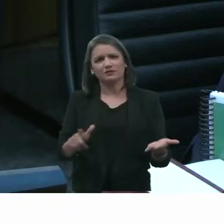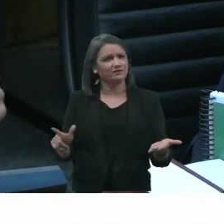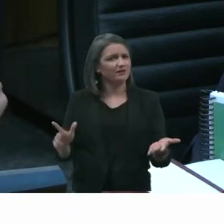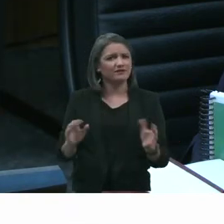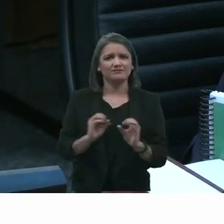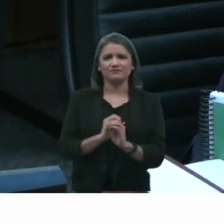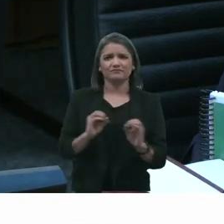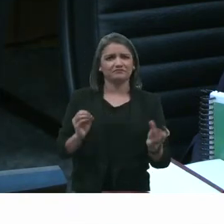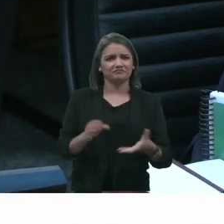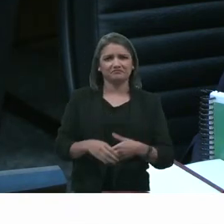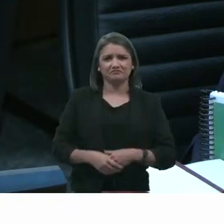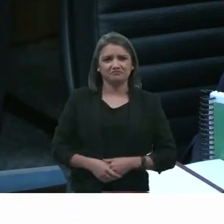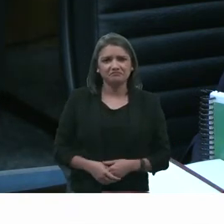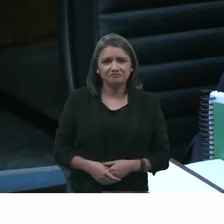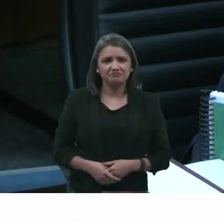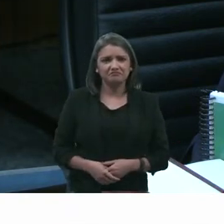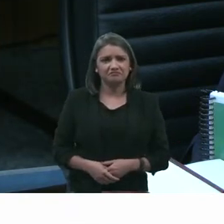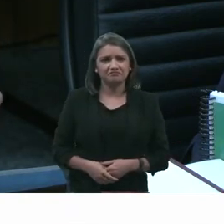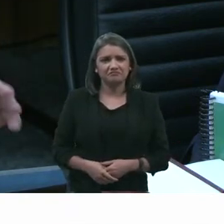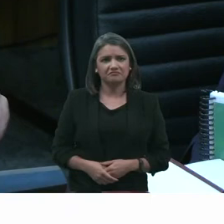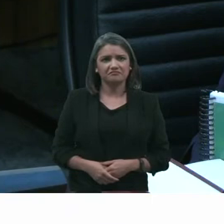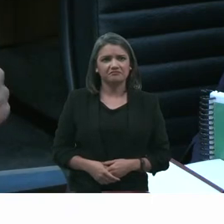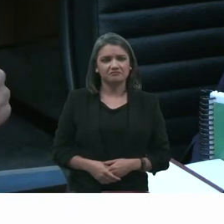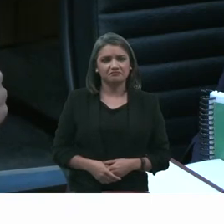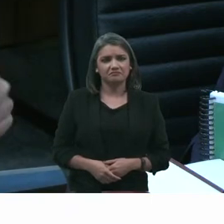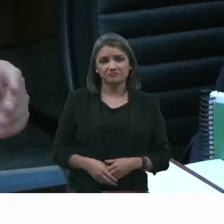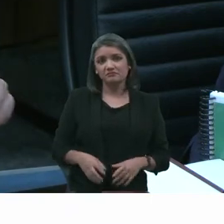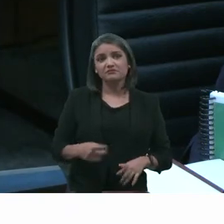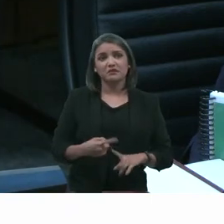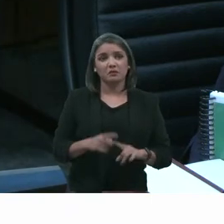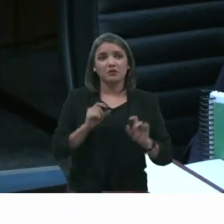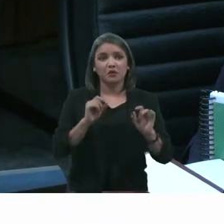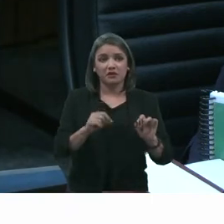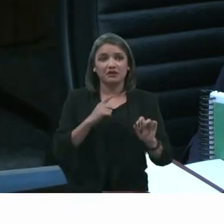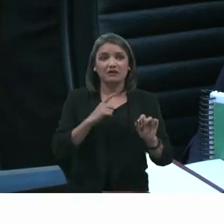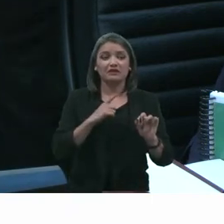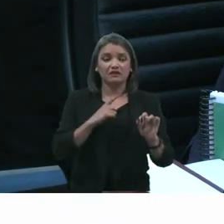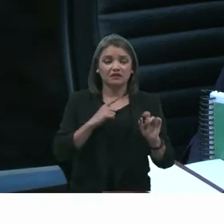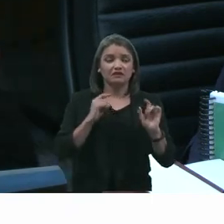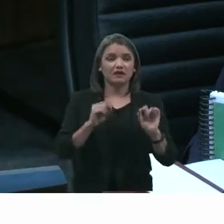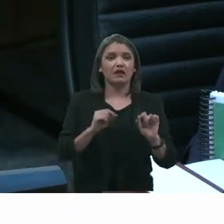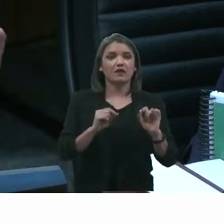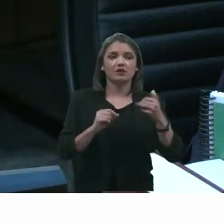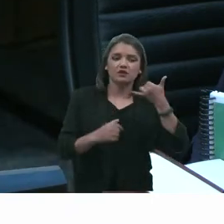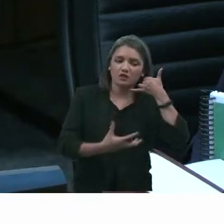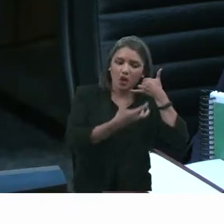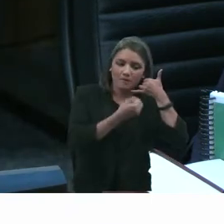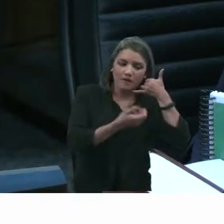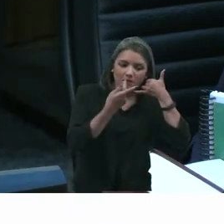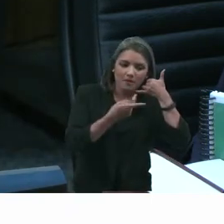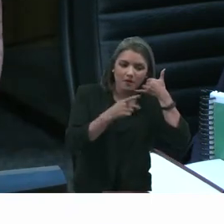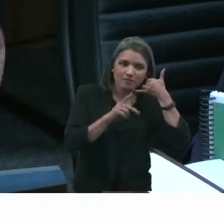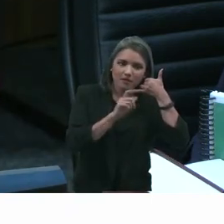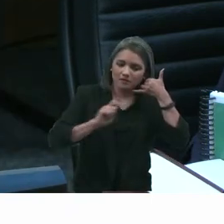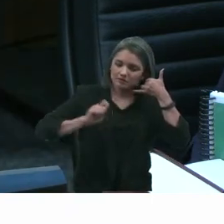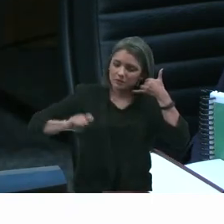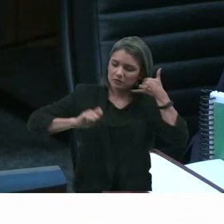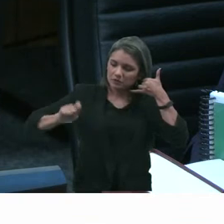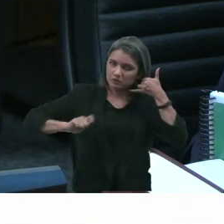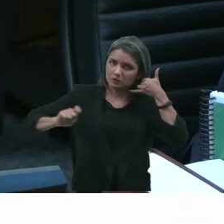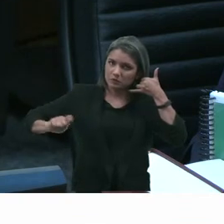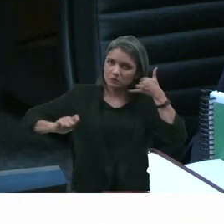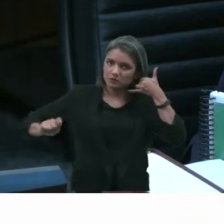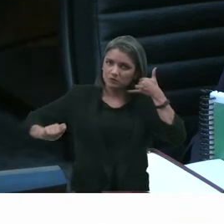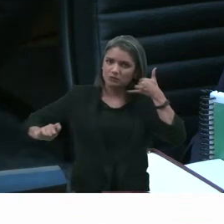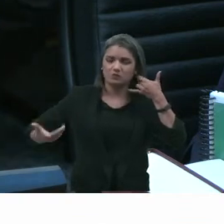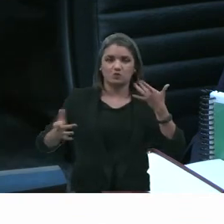porque as gravações estão corrompidas. O que consta lá são transcrições. Bem, eu estou fazendo aqui um apanhado geral, presidente, eu sei que nós não